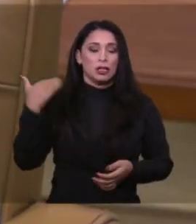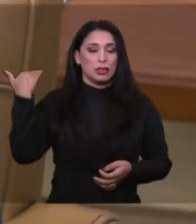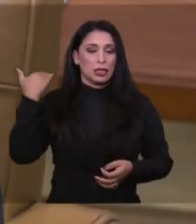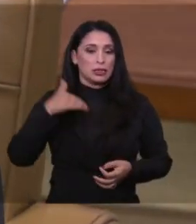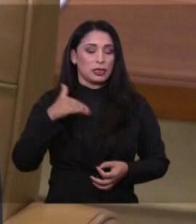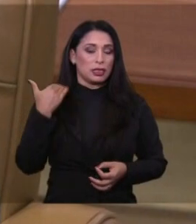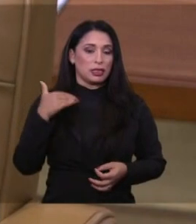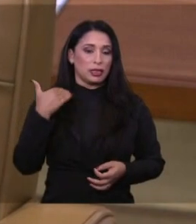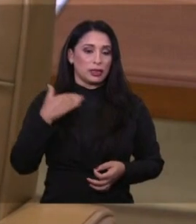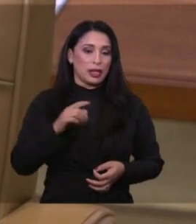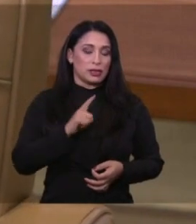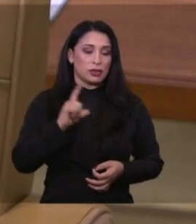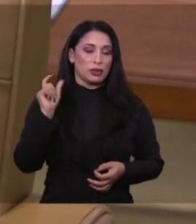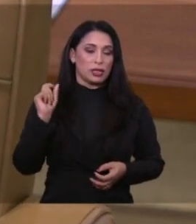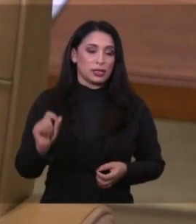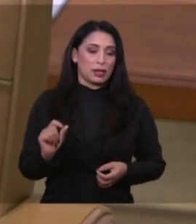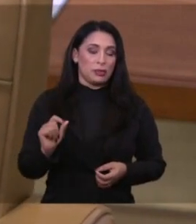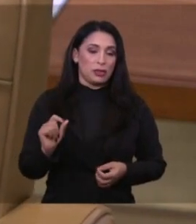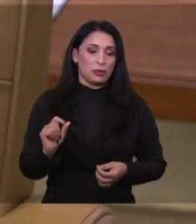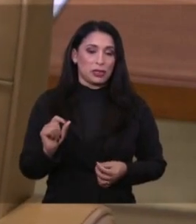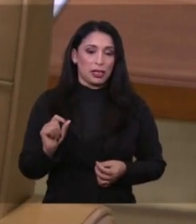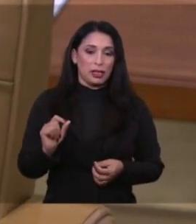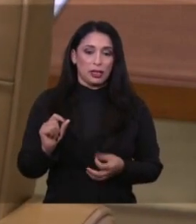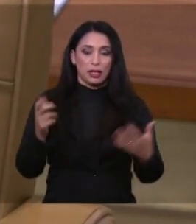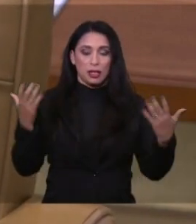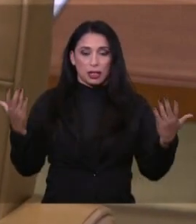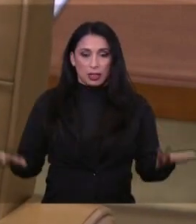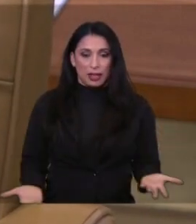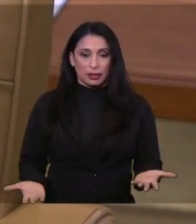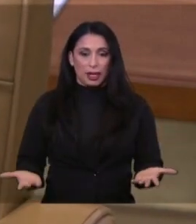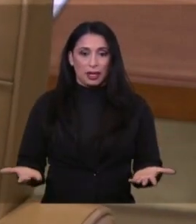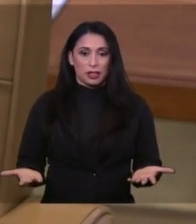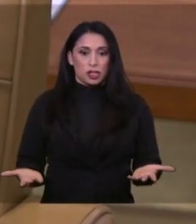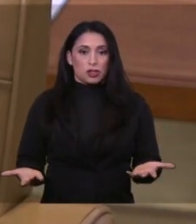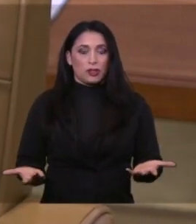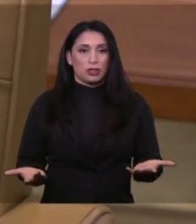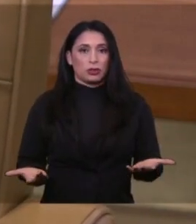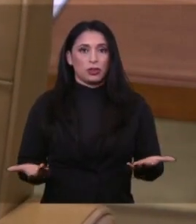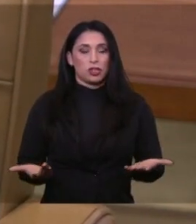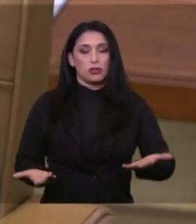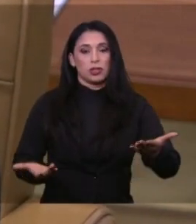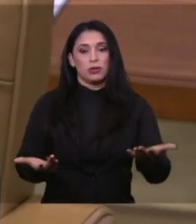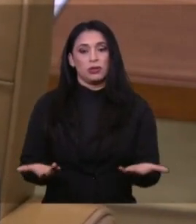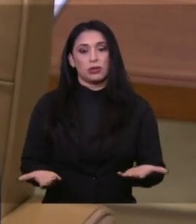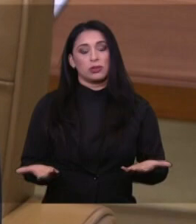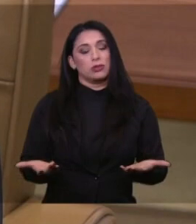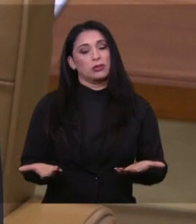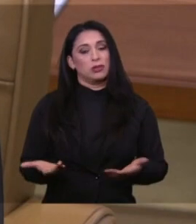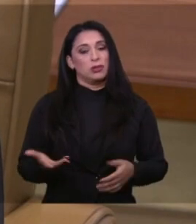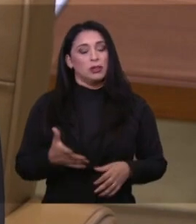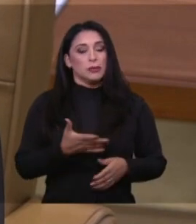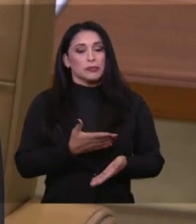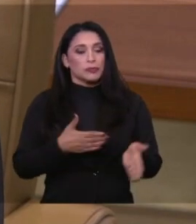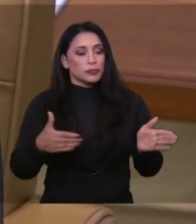Lúcia, com a palavra o ministro Gilmar Mendes, ministro do Supremo Tribunal Federal, senhora